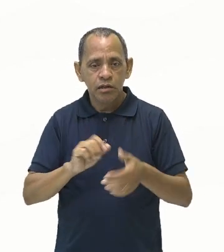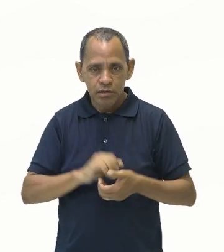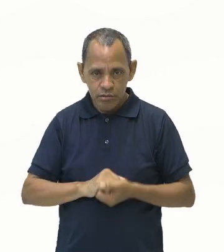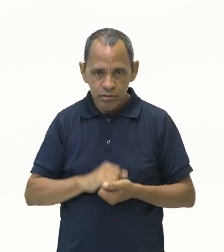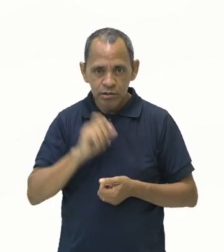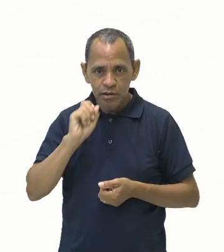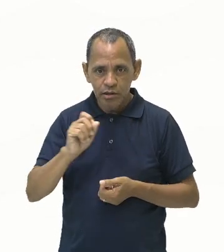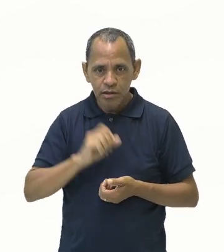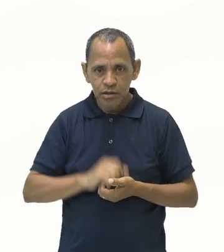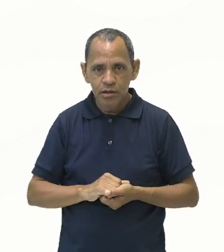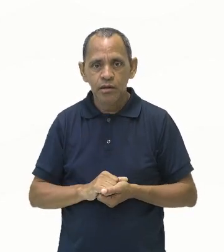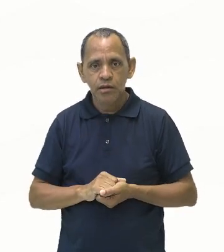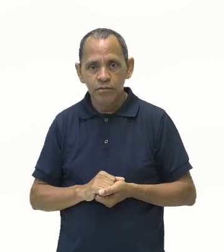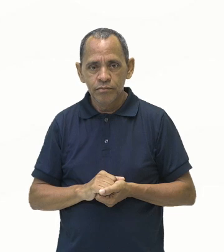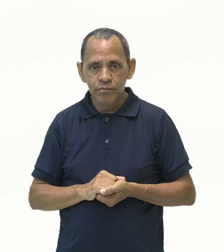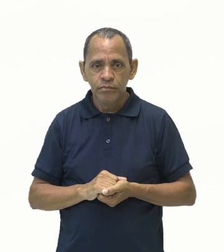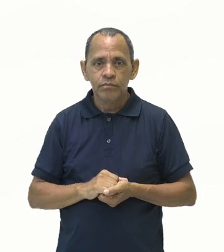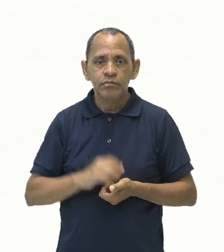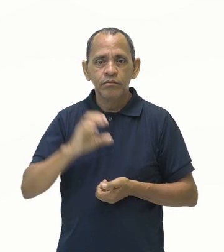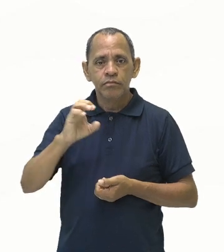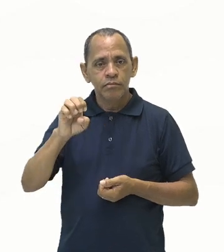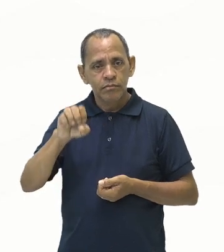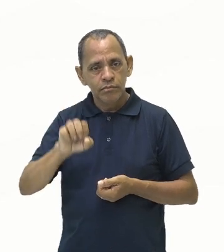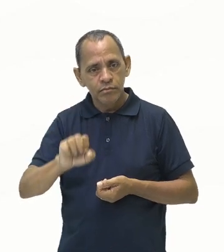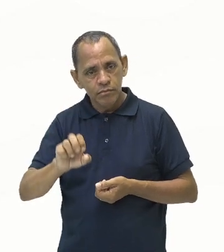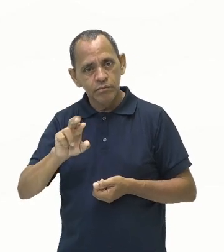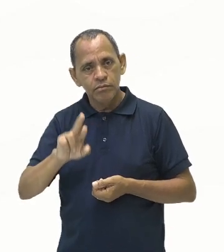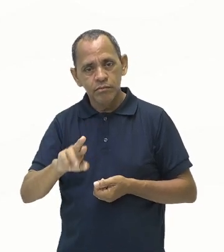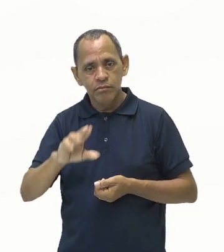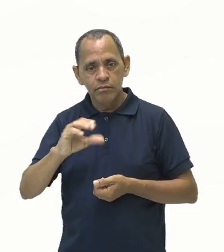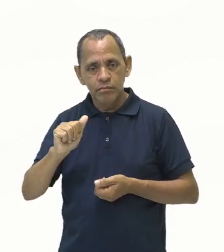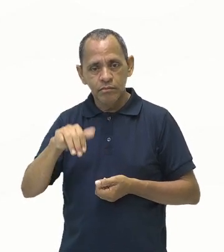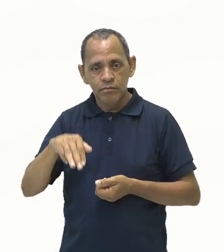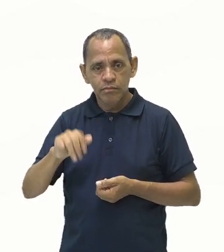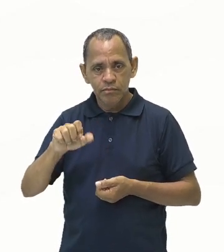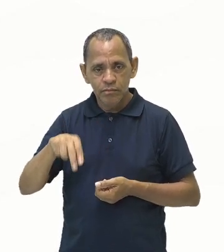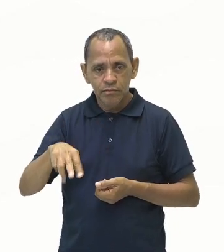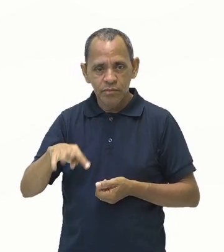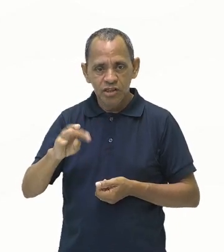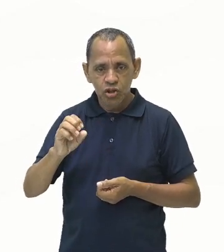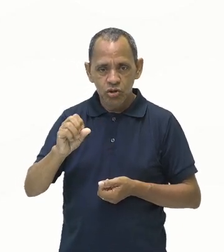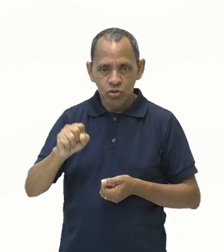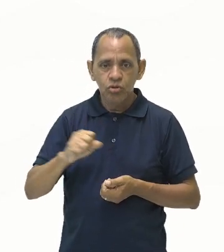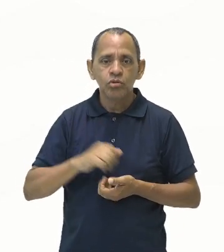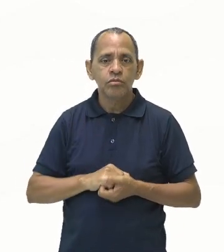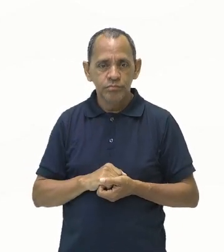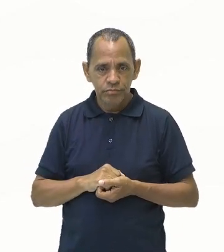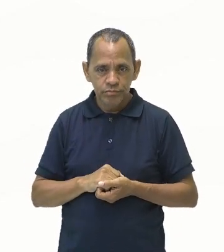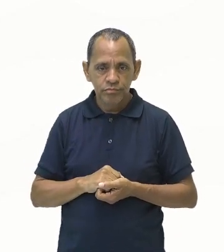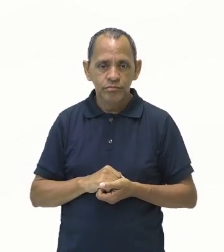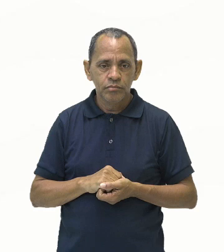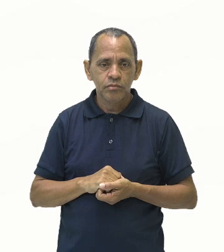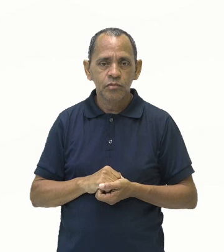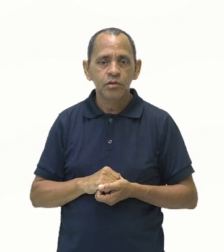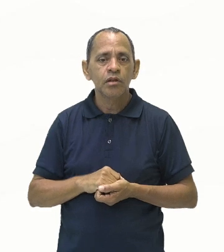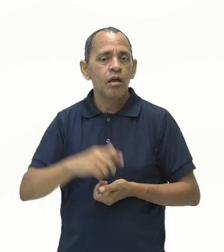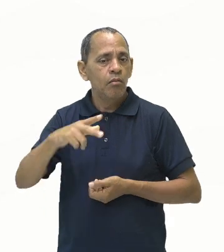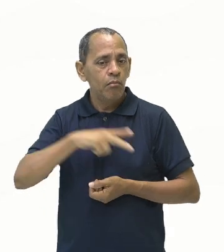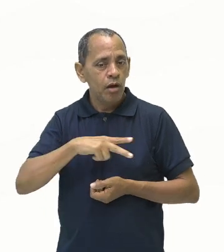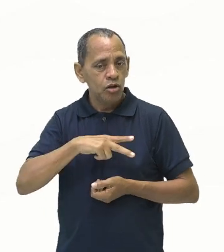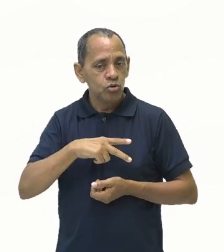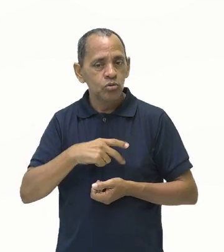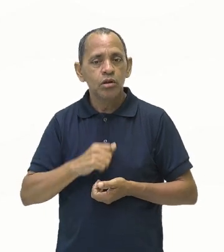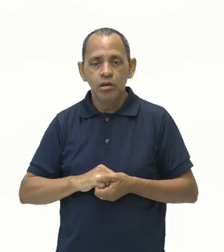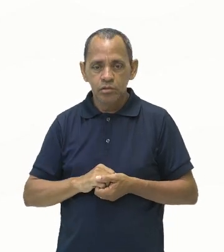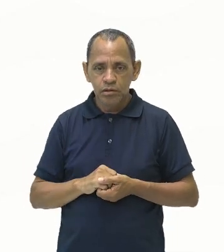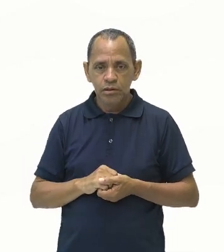mais era do que a privatização de terras comuns. Vocês lembram que quando a gente estudou ali a Idade